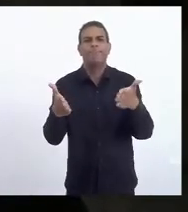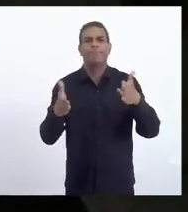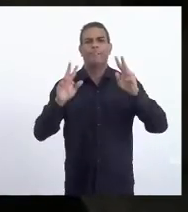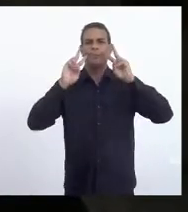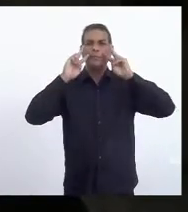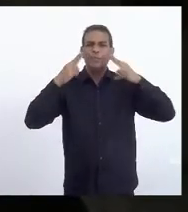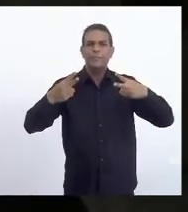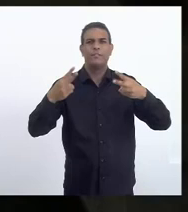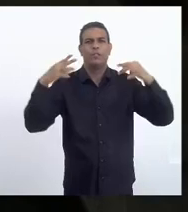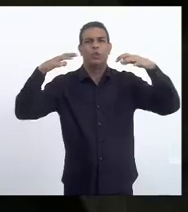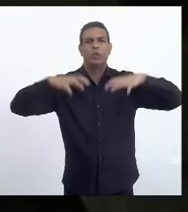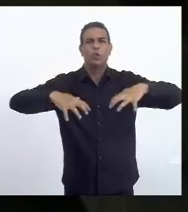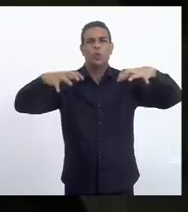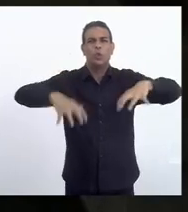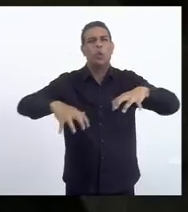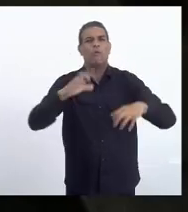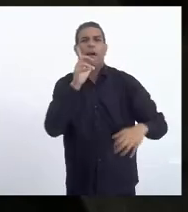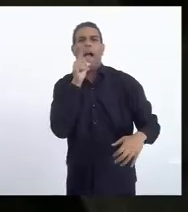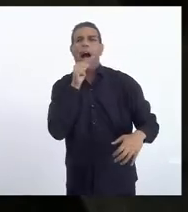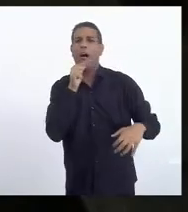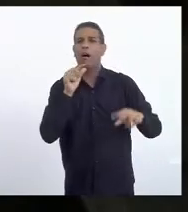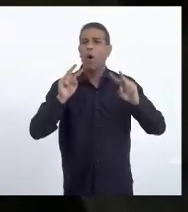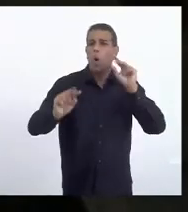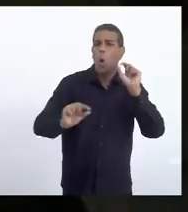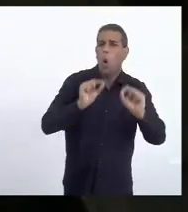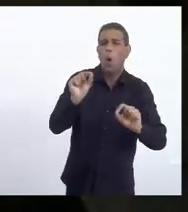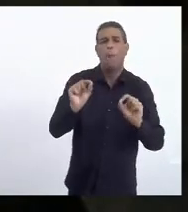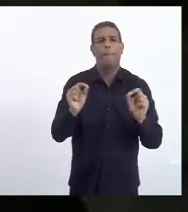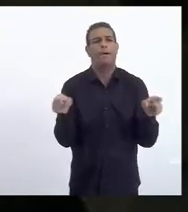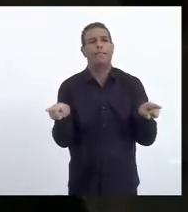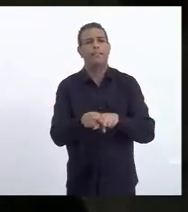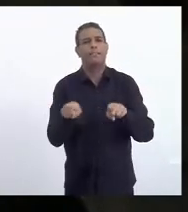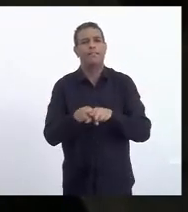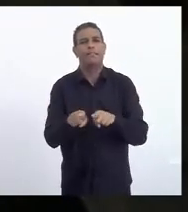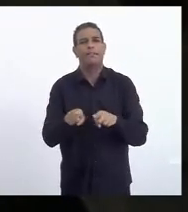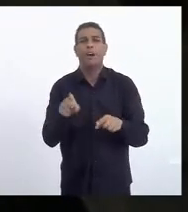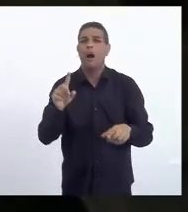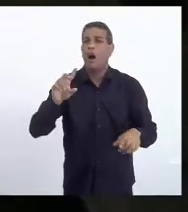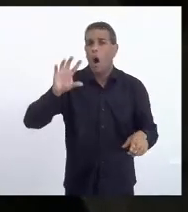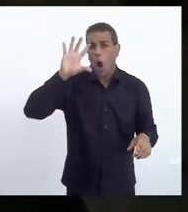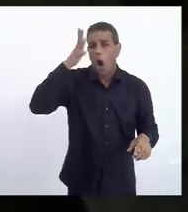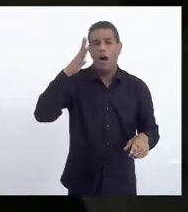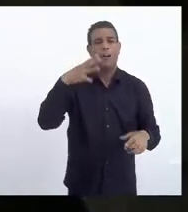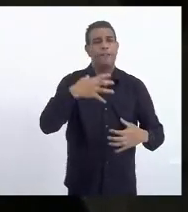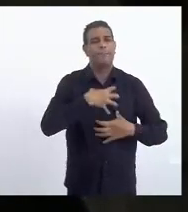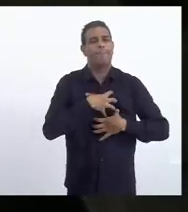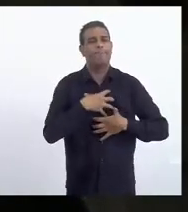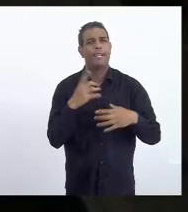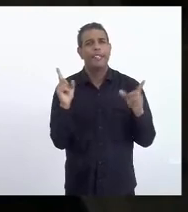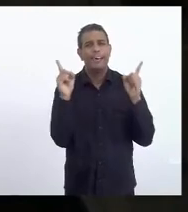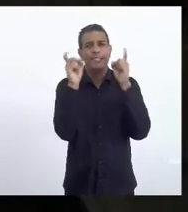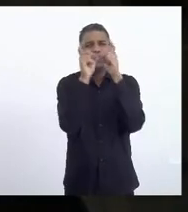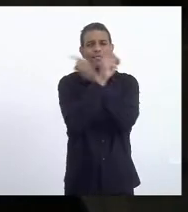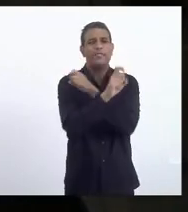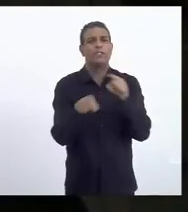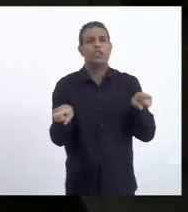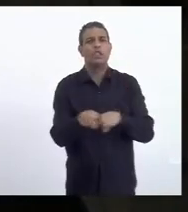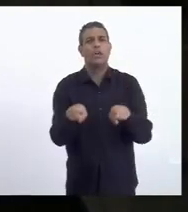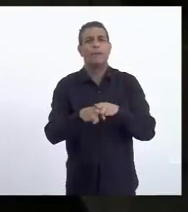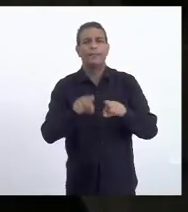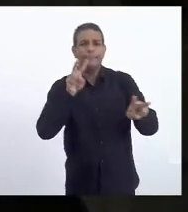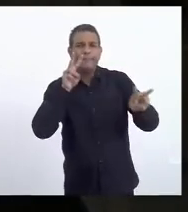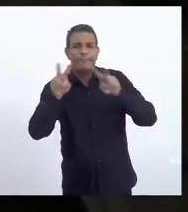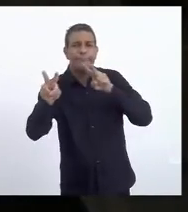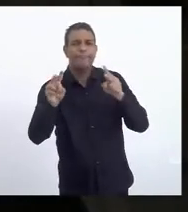Galerias pluviais Enfim então e ao mesmo tempo eles Paulo e vai acontecer uma coisa sujeneres e quantos